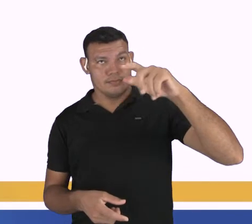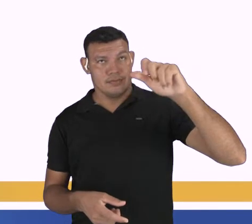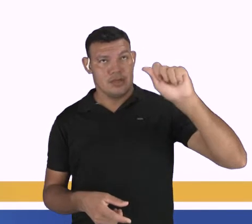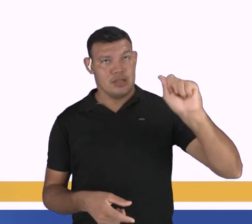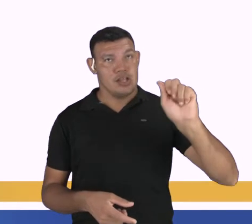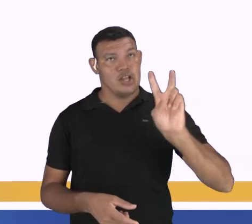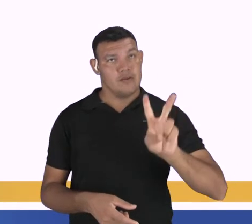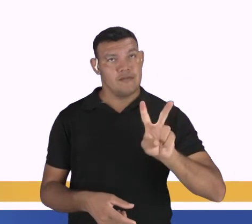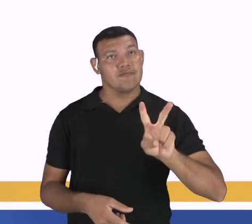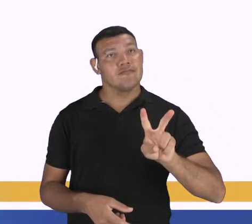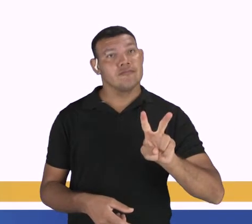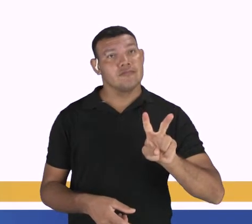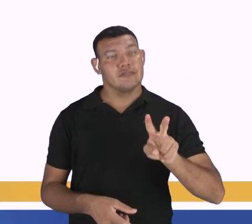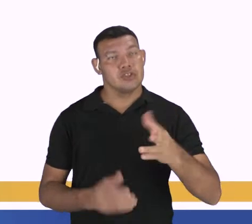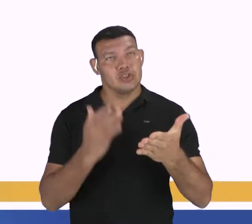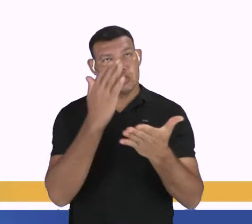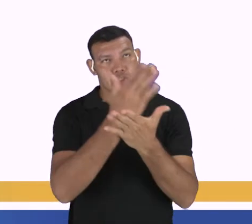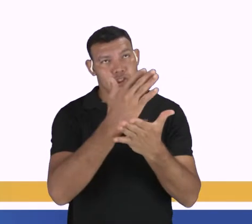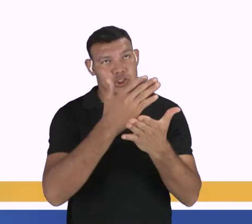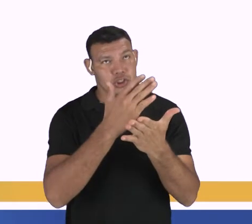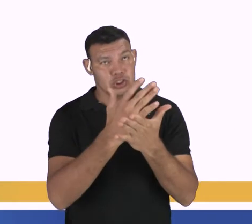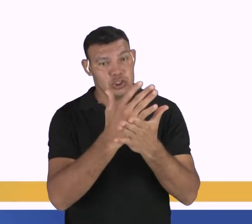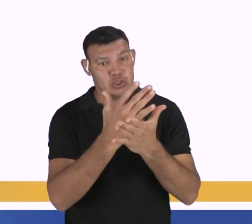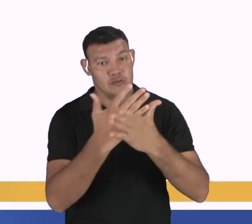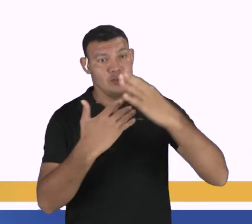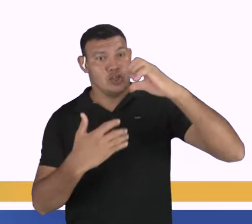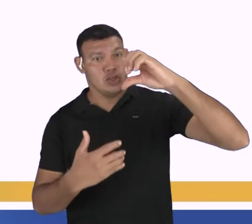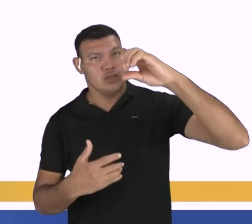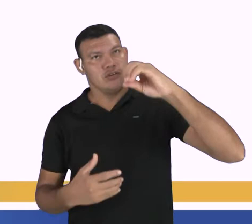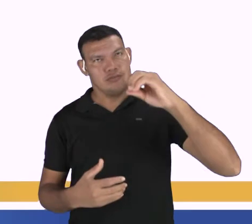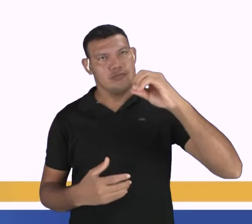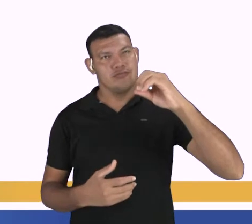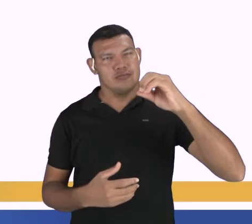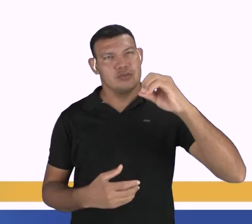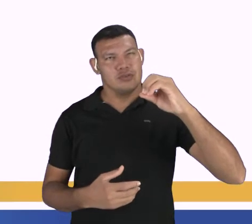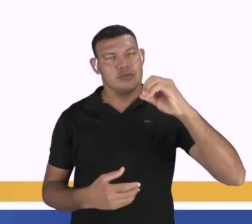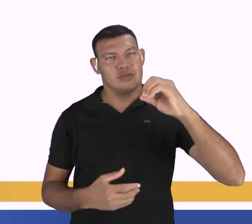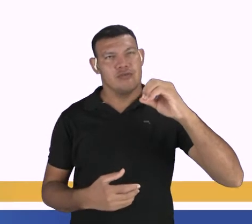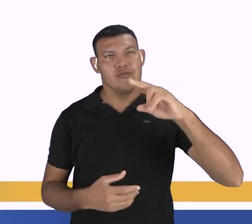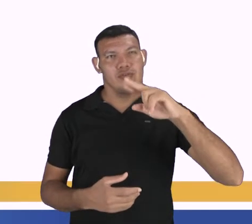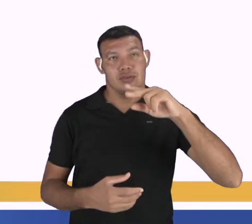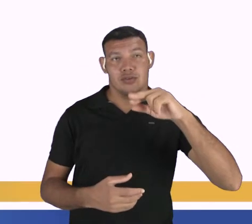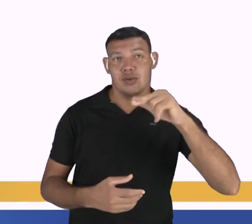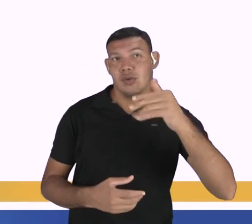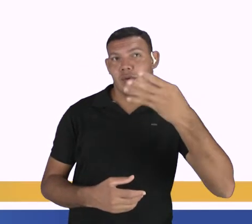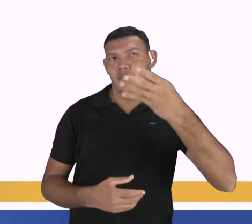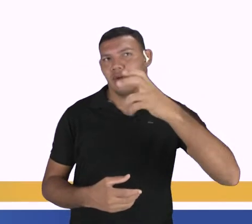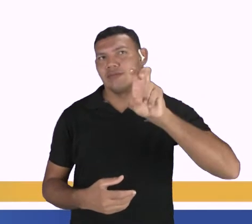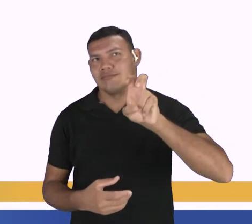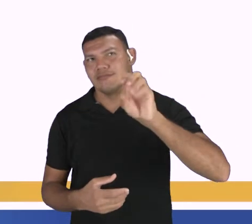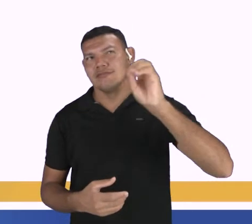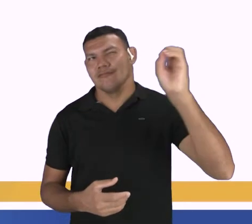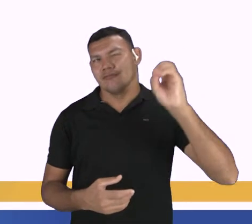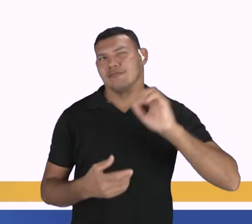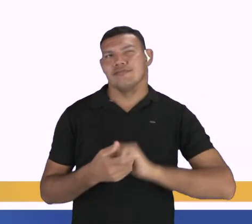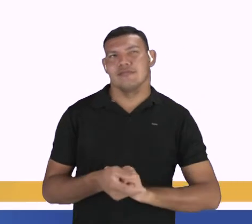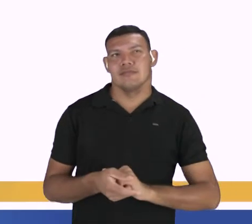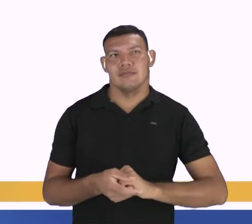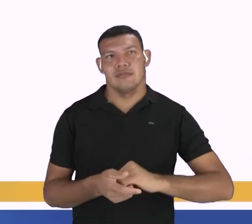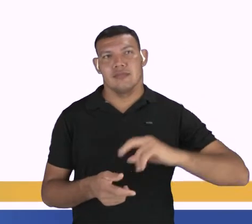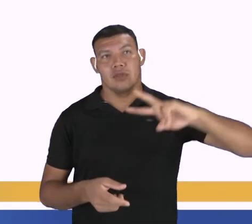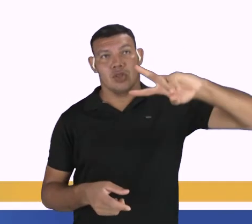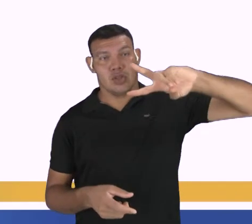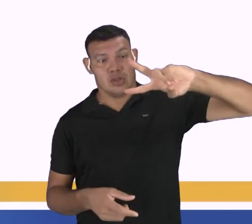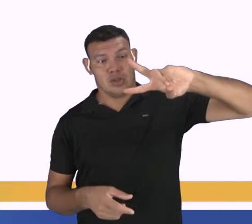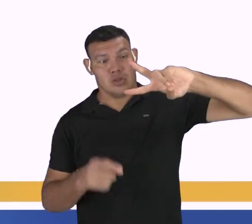cada ângulo de 90 em duas faixas de 45. Então, 45 mais 45 daria 90. É claro que você pode constatar que esse